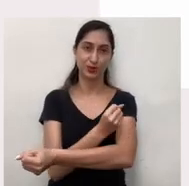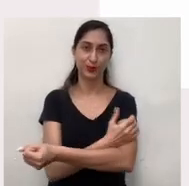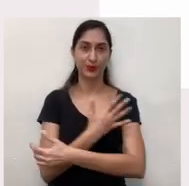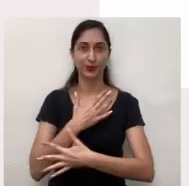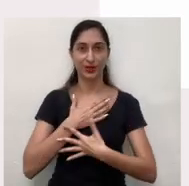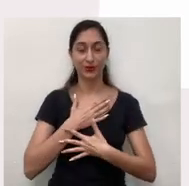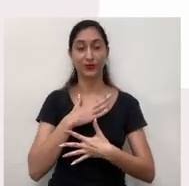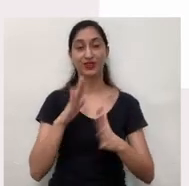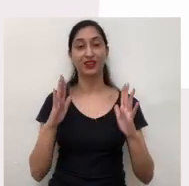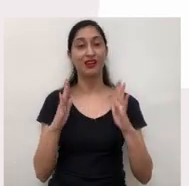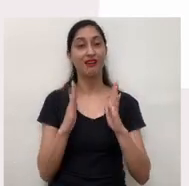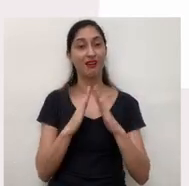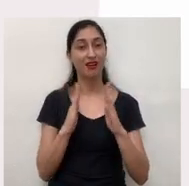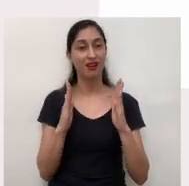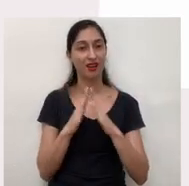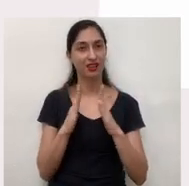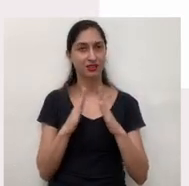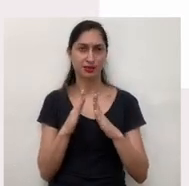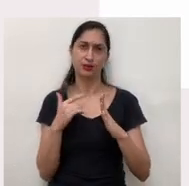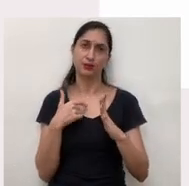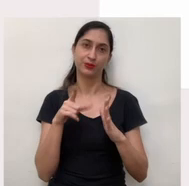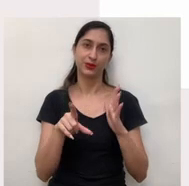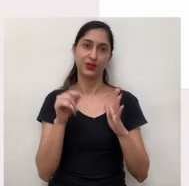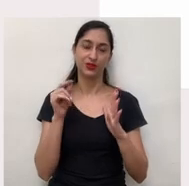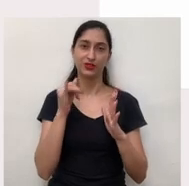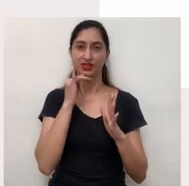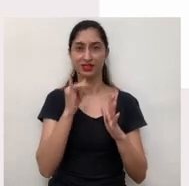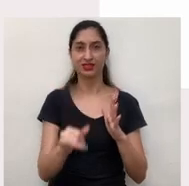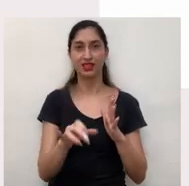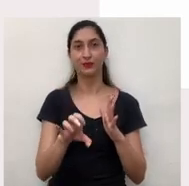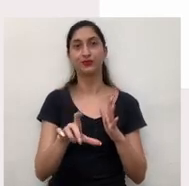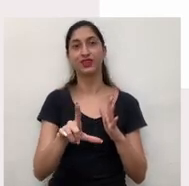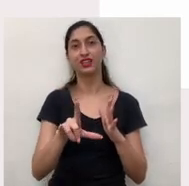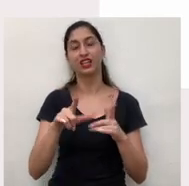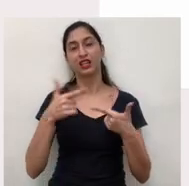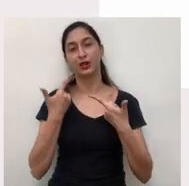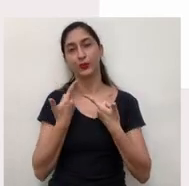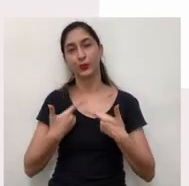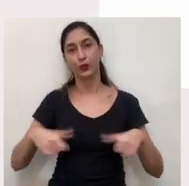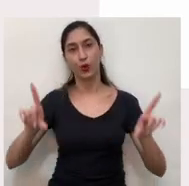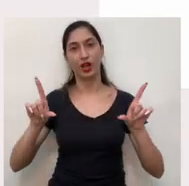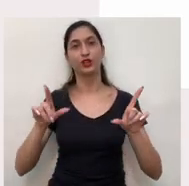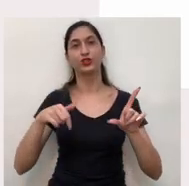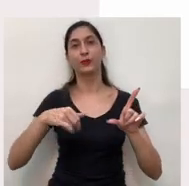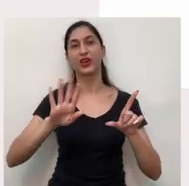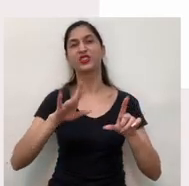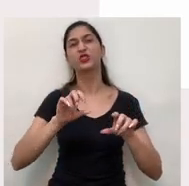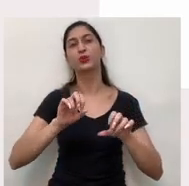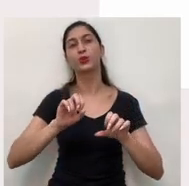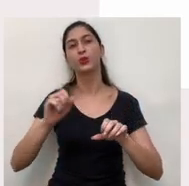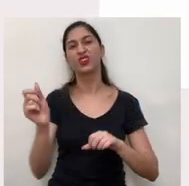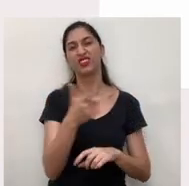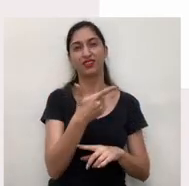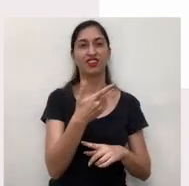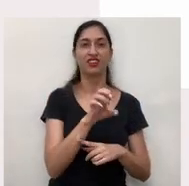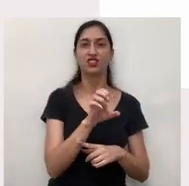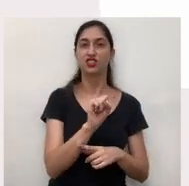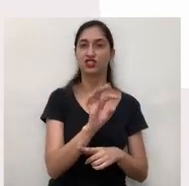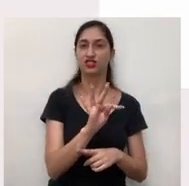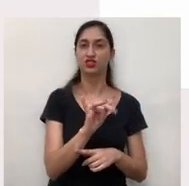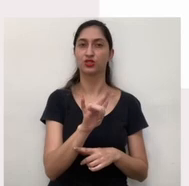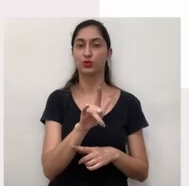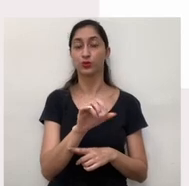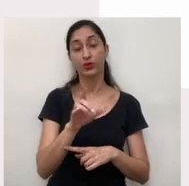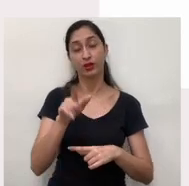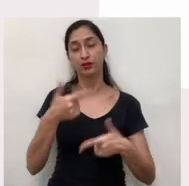em linguagem, eu estou preferindo dizer linguagem do que estilo, Art Deco, em linguagem Art